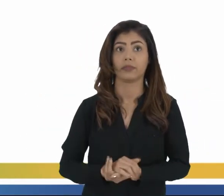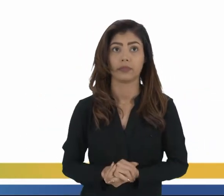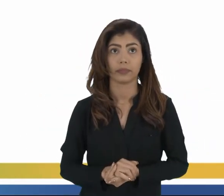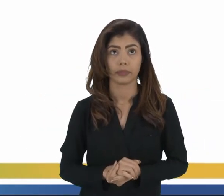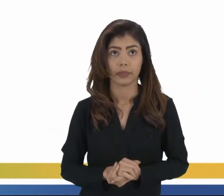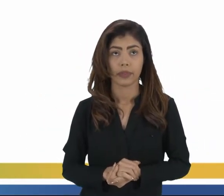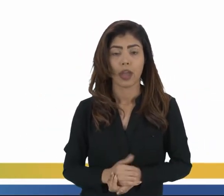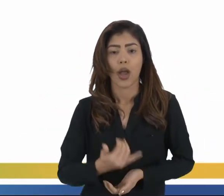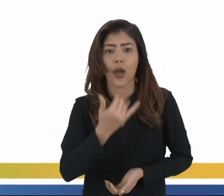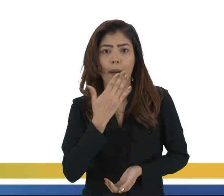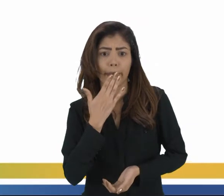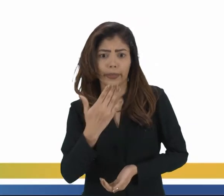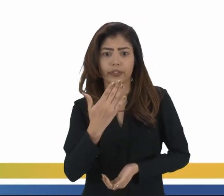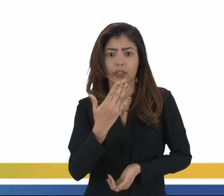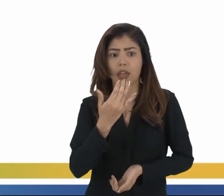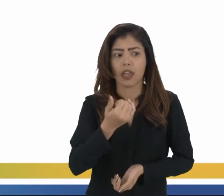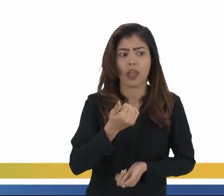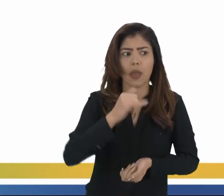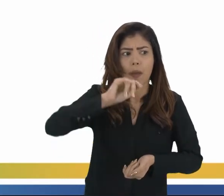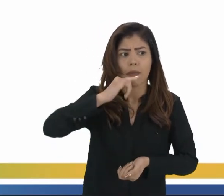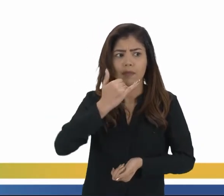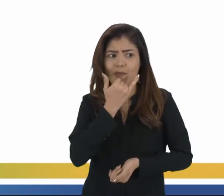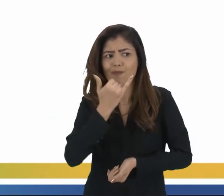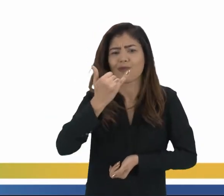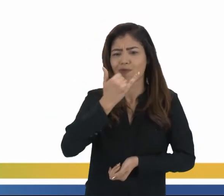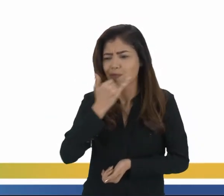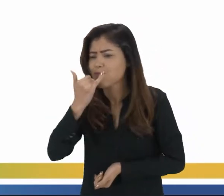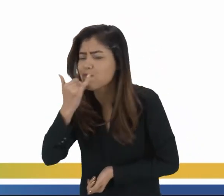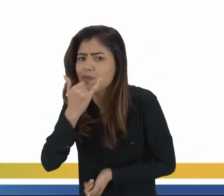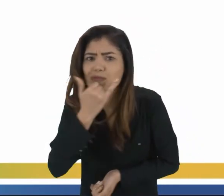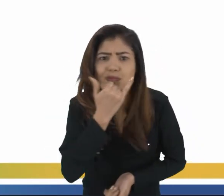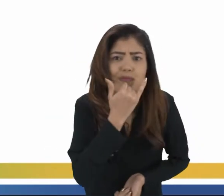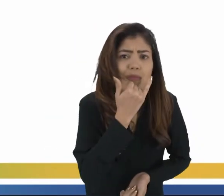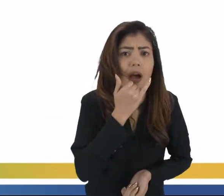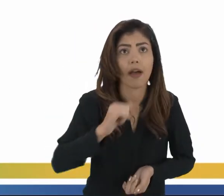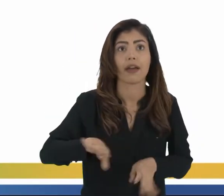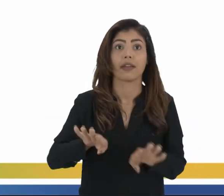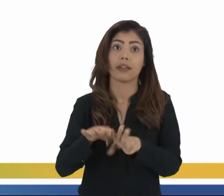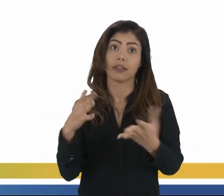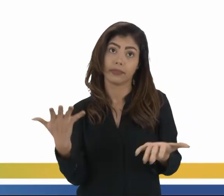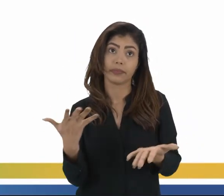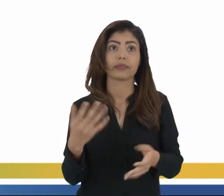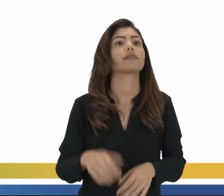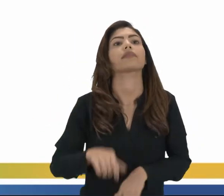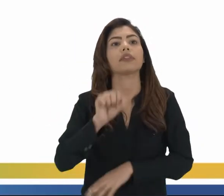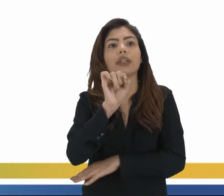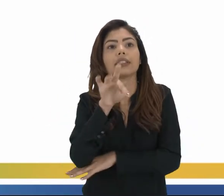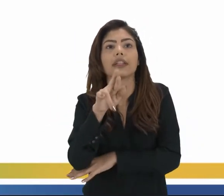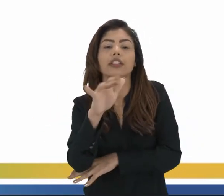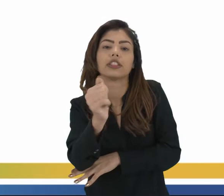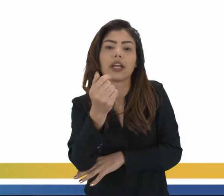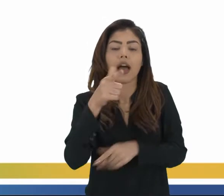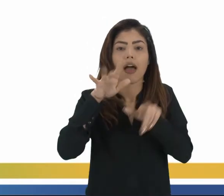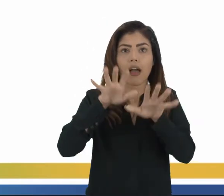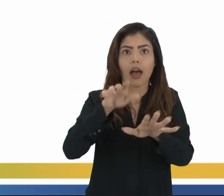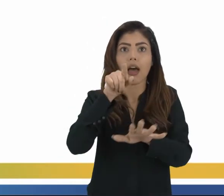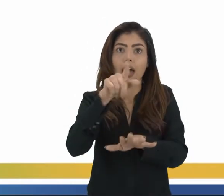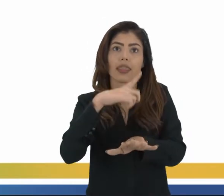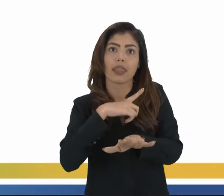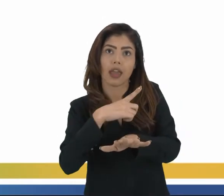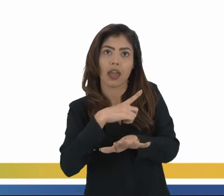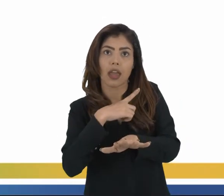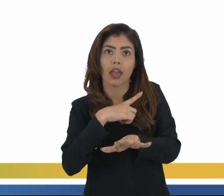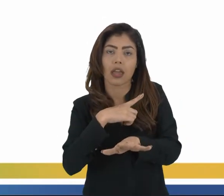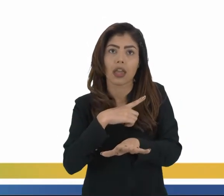Pedi desculpa 1000 vezes. E sinestesia. Esta figura consiste